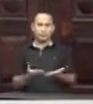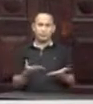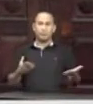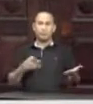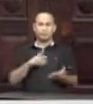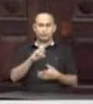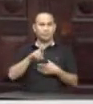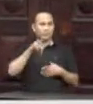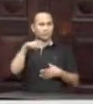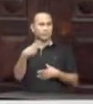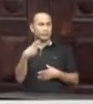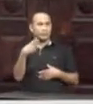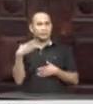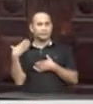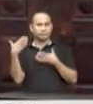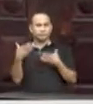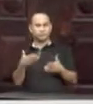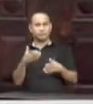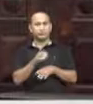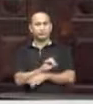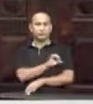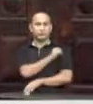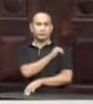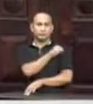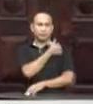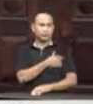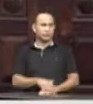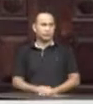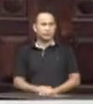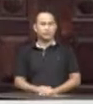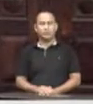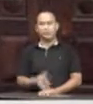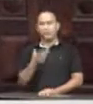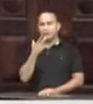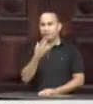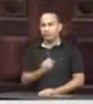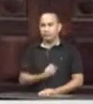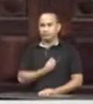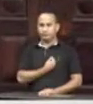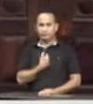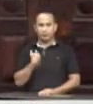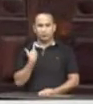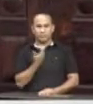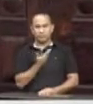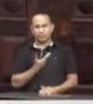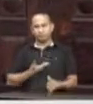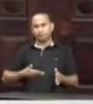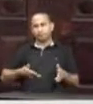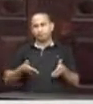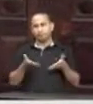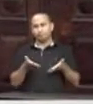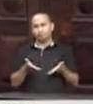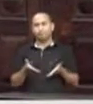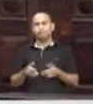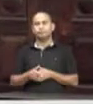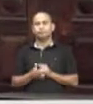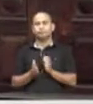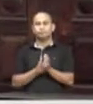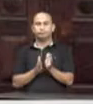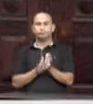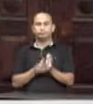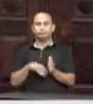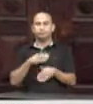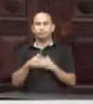terem dado tanto ao Estado do Rio de Janeiro por tantos anos. Fica aqui a nossa solidariedade e cumprimentá-los pela luta